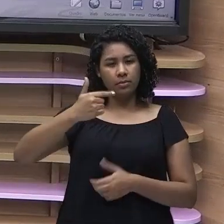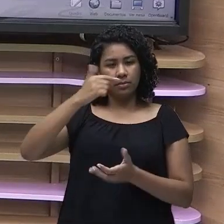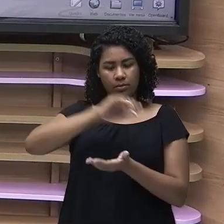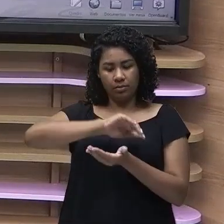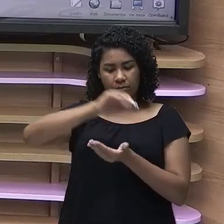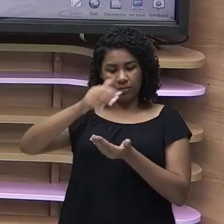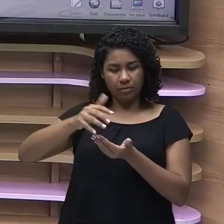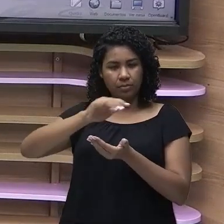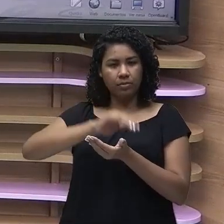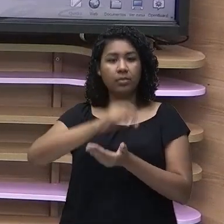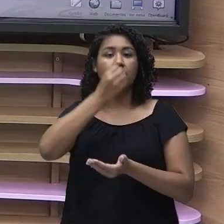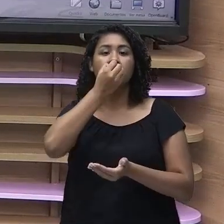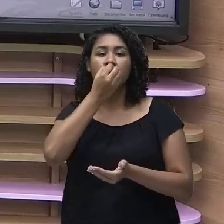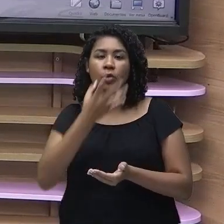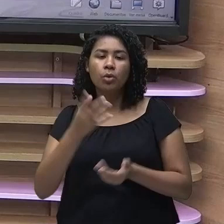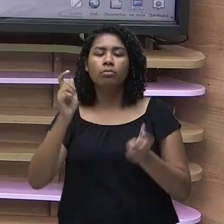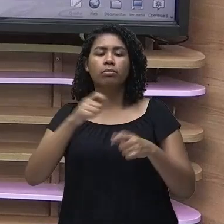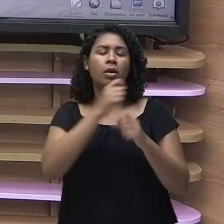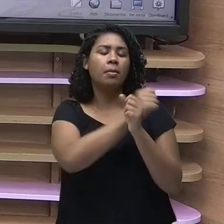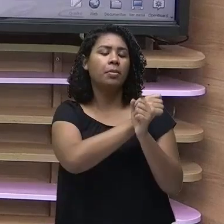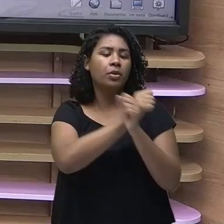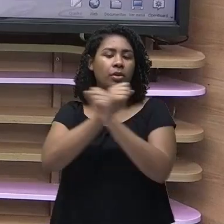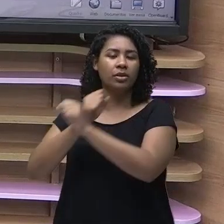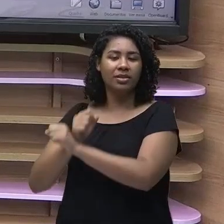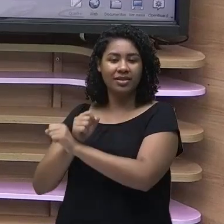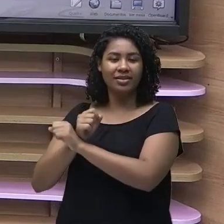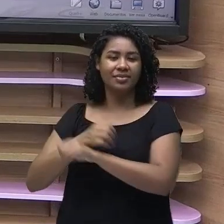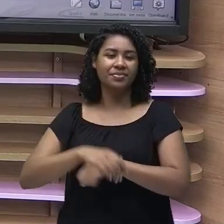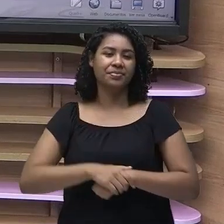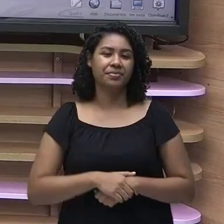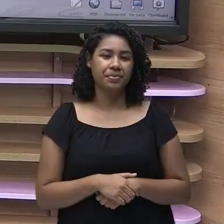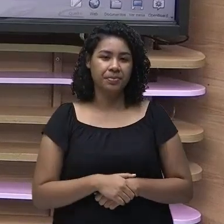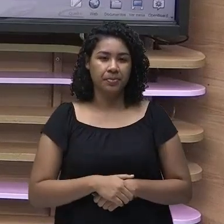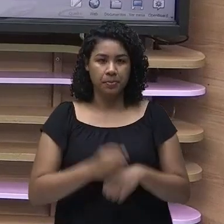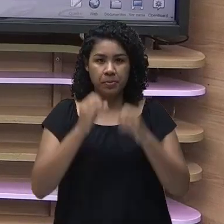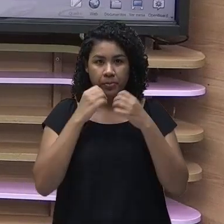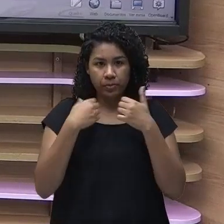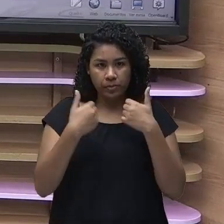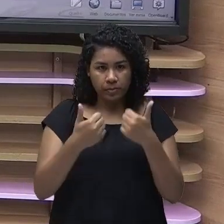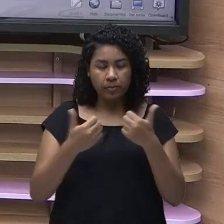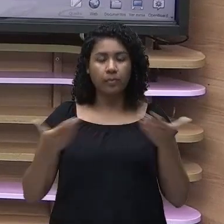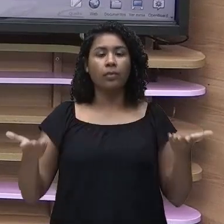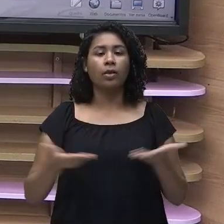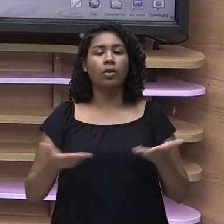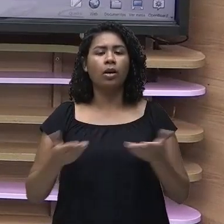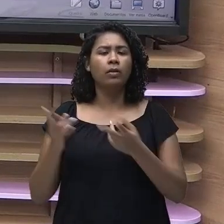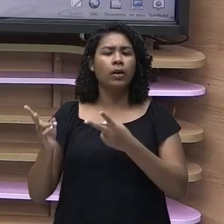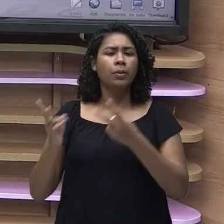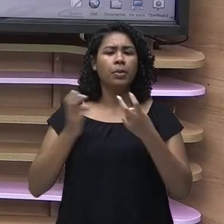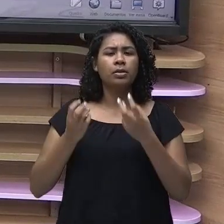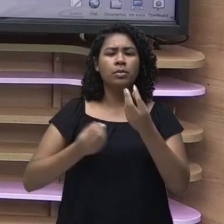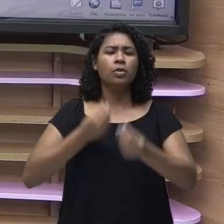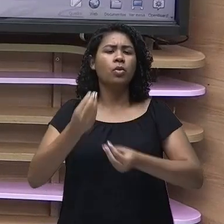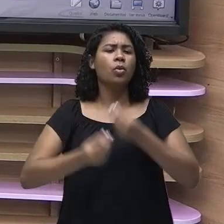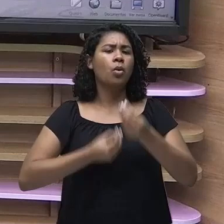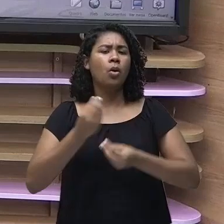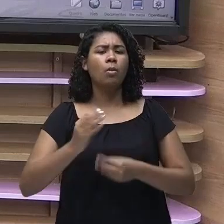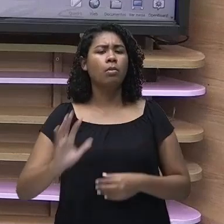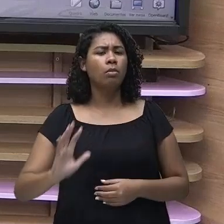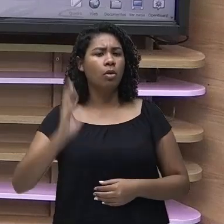vai proteger o nosso planeta desses raios que são nocivos, tá? Então, vamos observar de que maneira ocorre